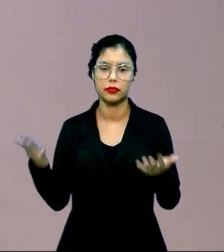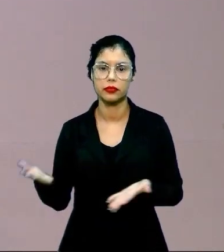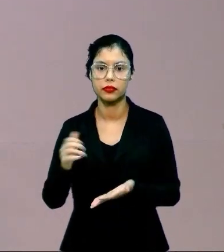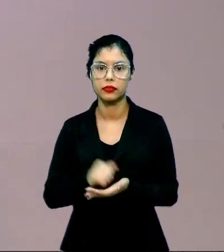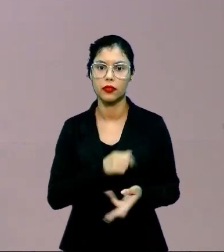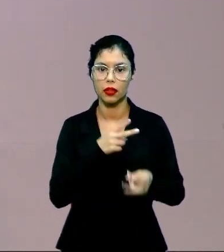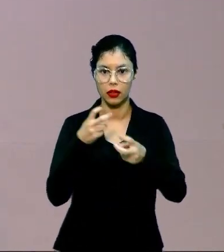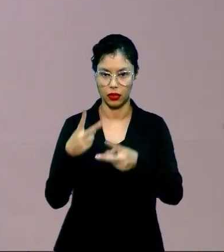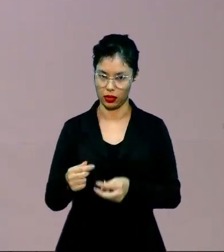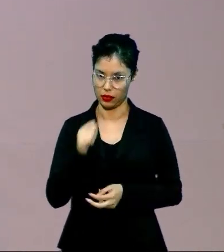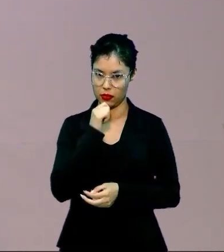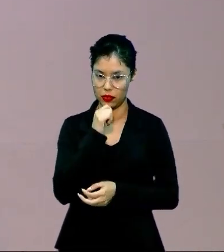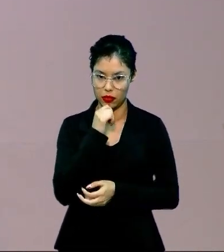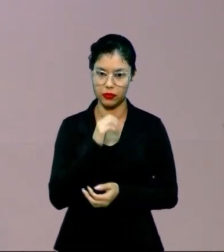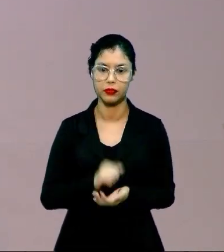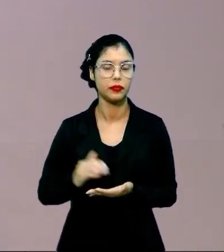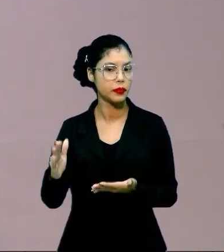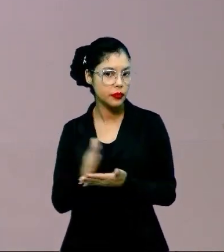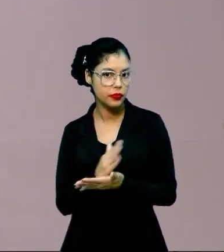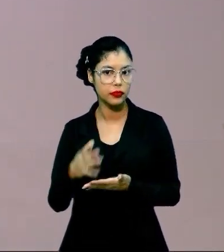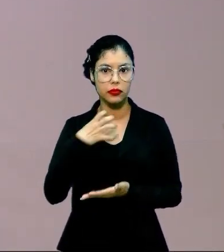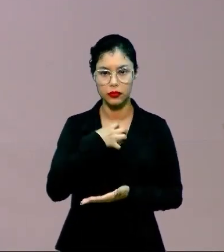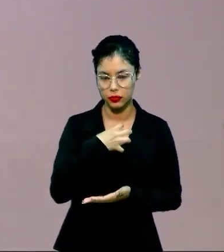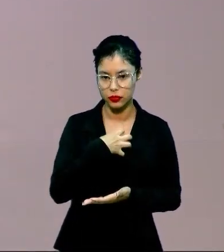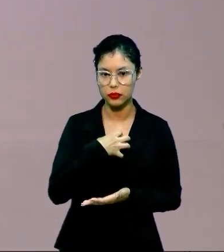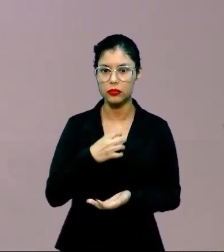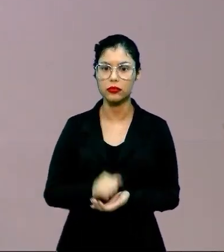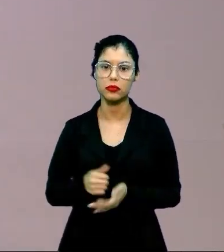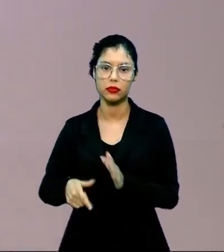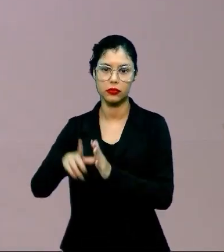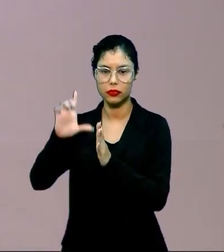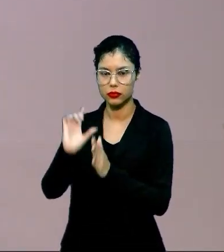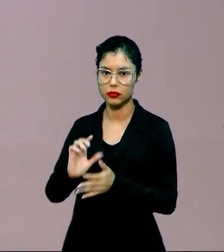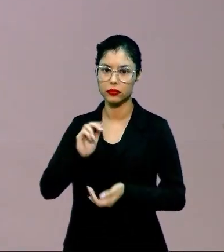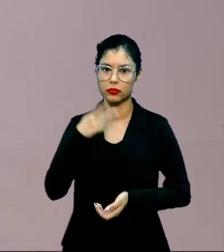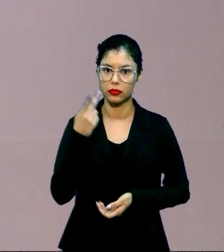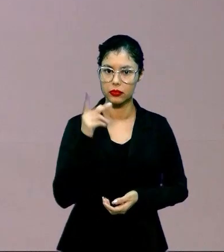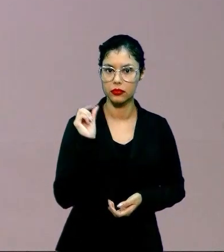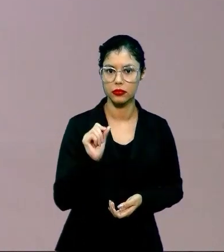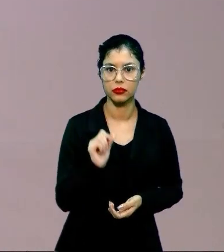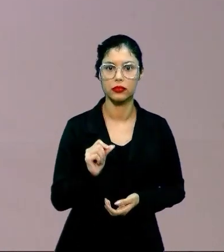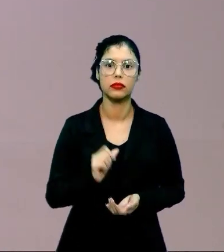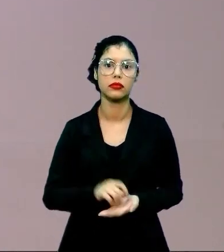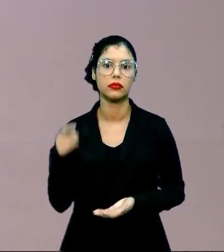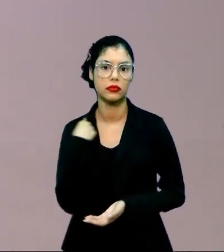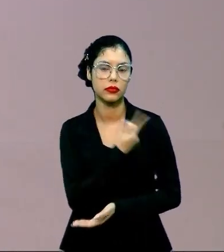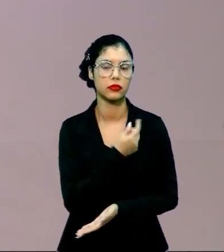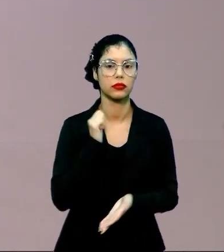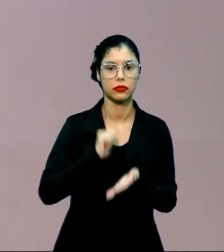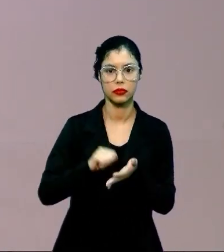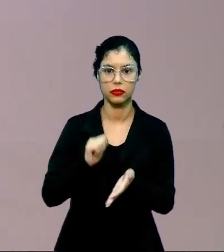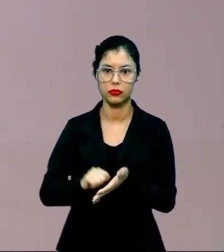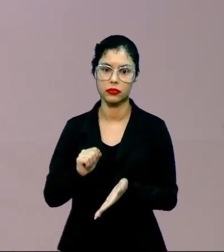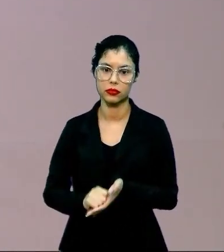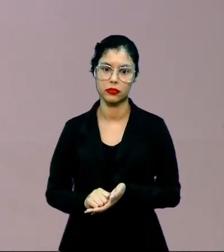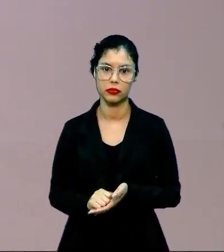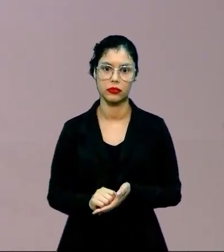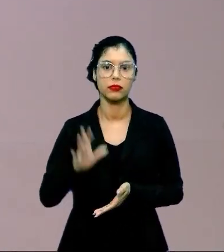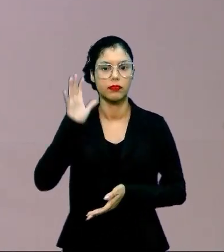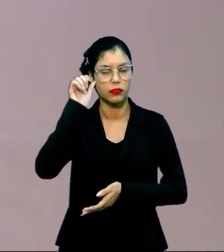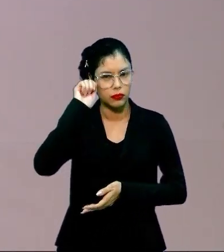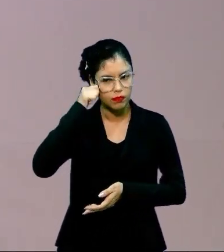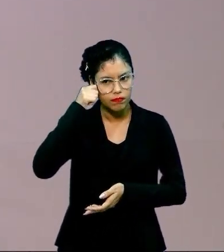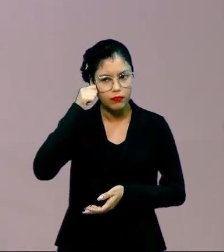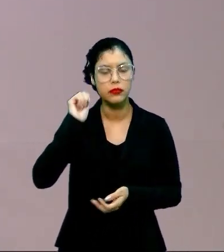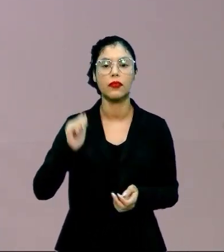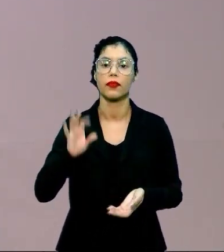lá, observemos que em algum momento anteriormente eu falava que o nosso escritor ele era negro.